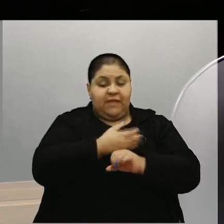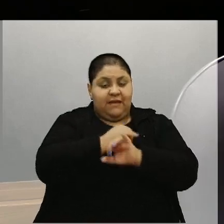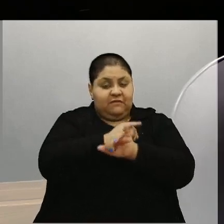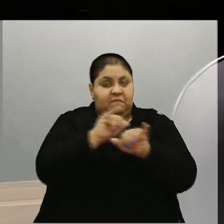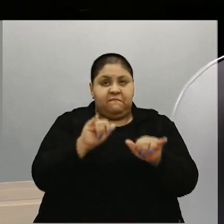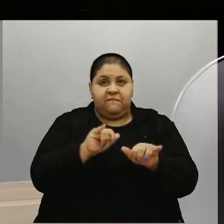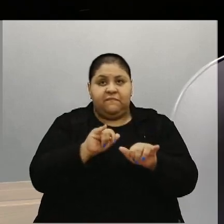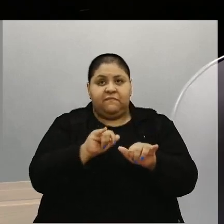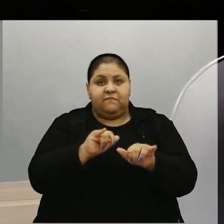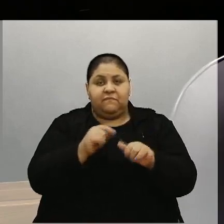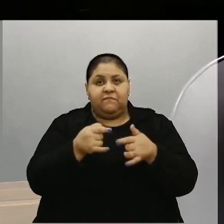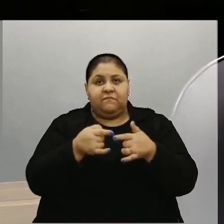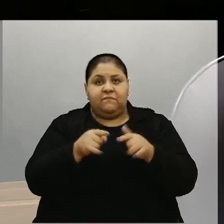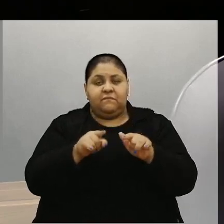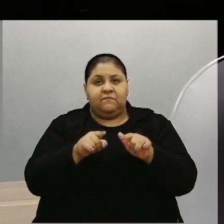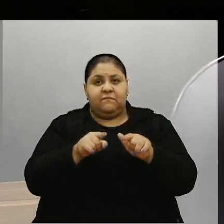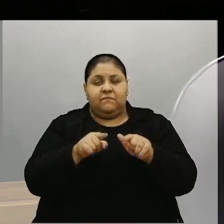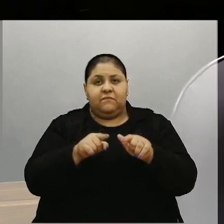mas vieram